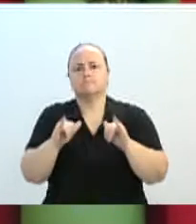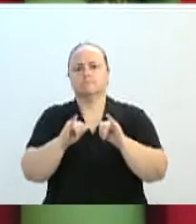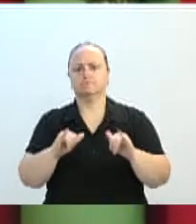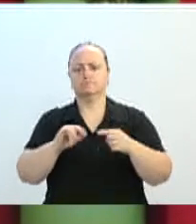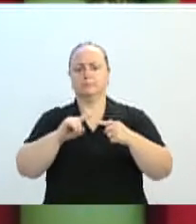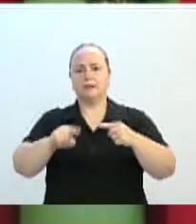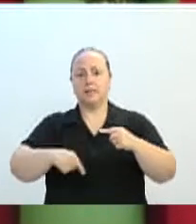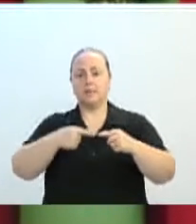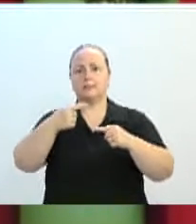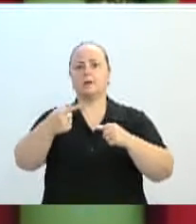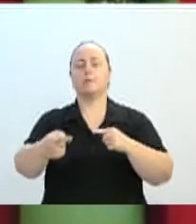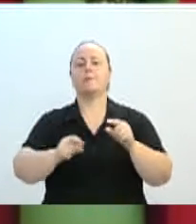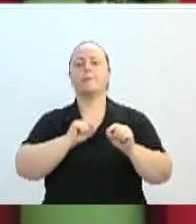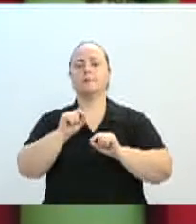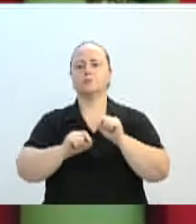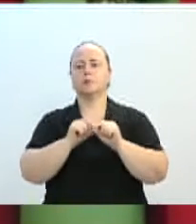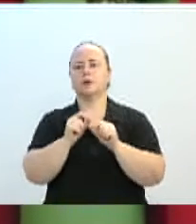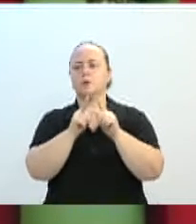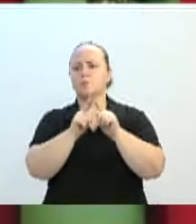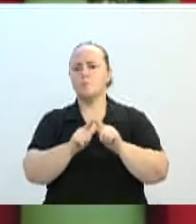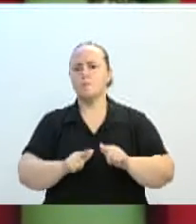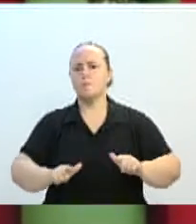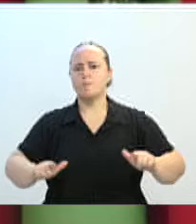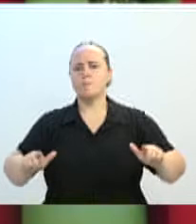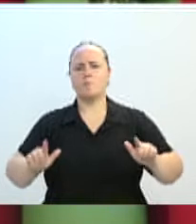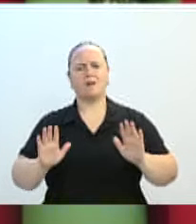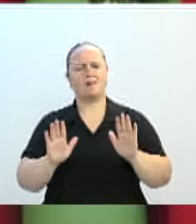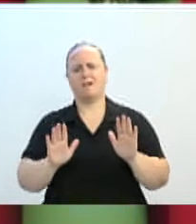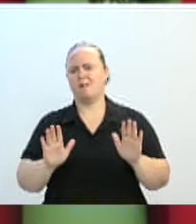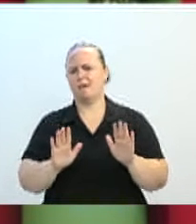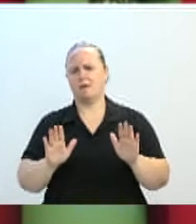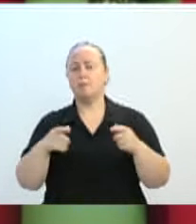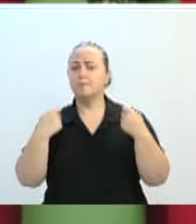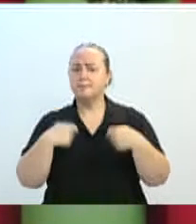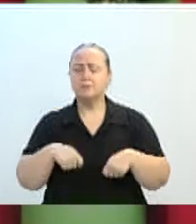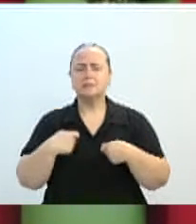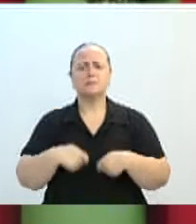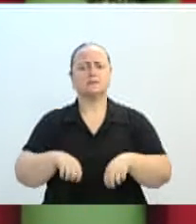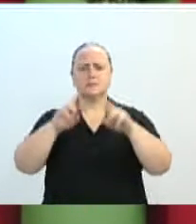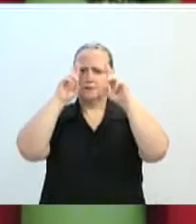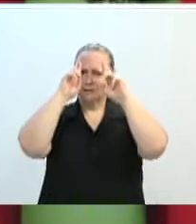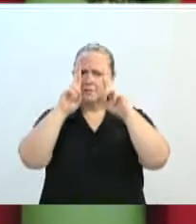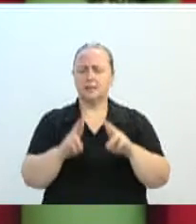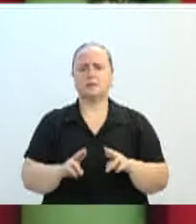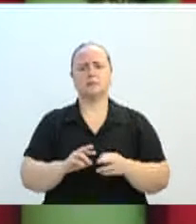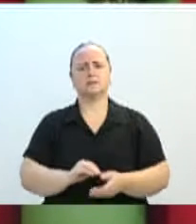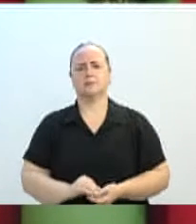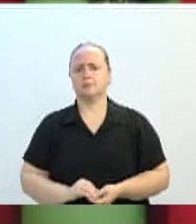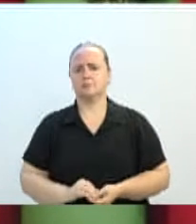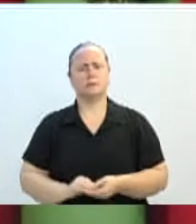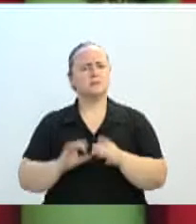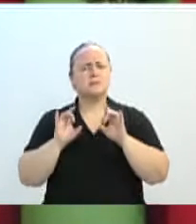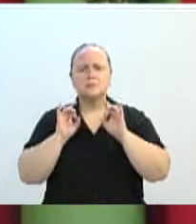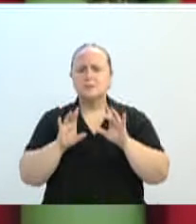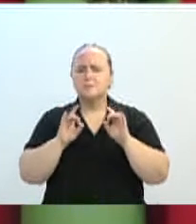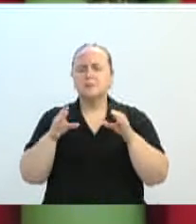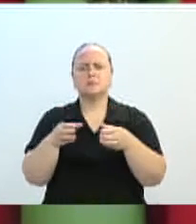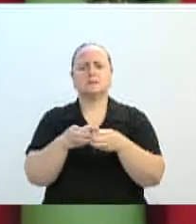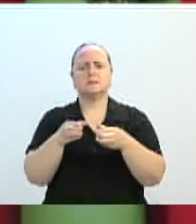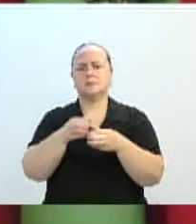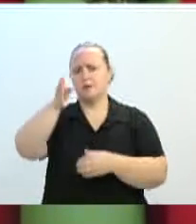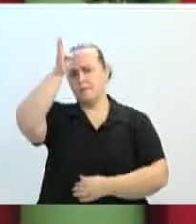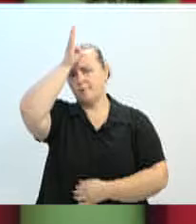a situação aconteceu o esvaziamento disso porque senão um profundo desrespeito e mais um sua comunidade especialmente a comunidade do bairro BA o